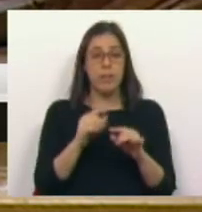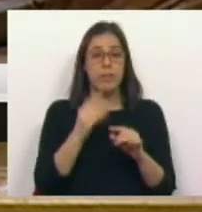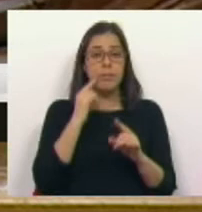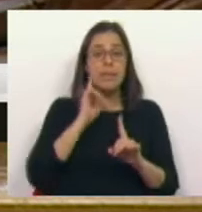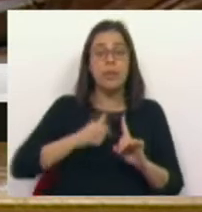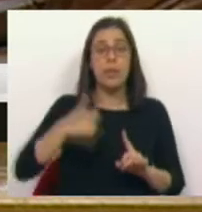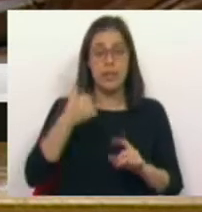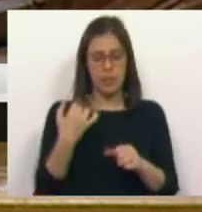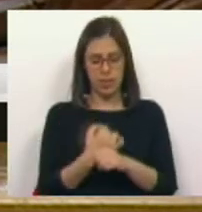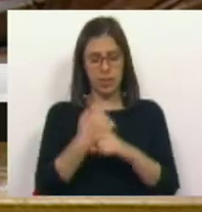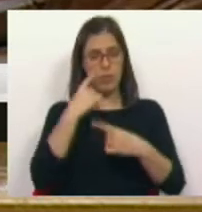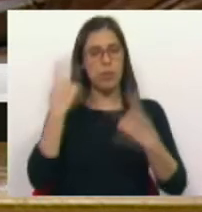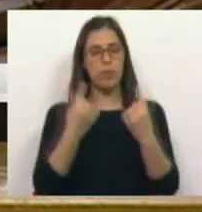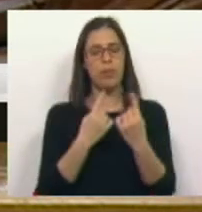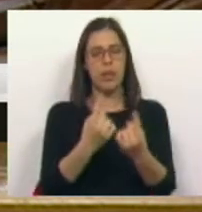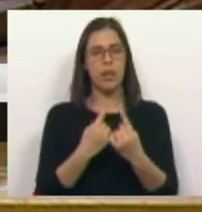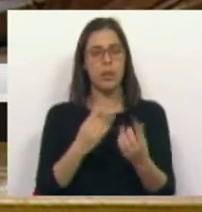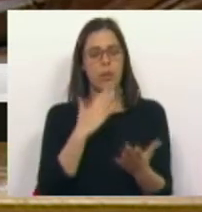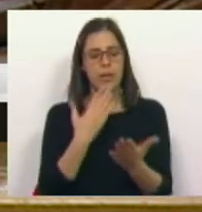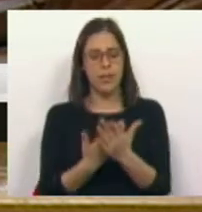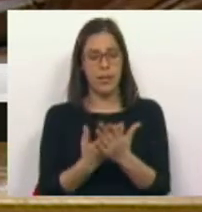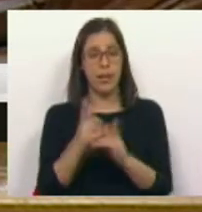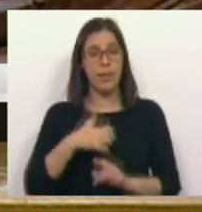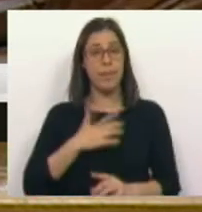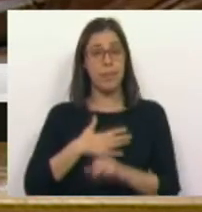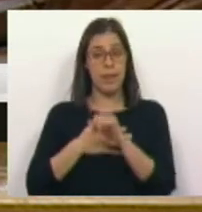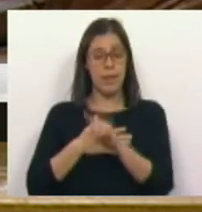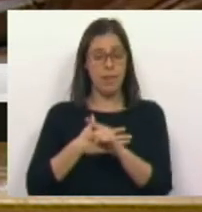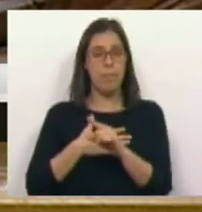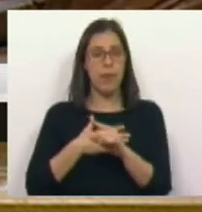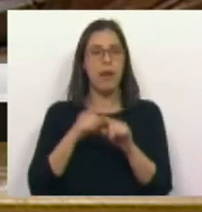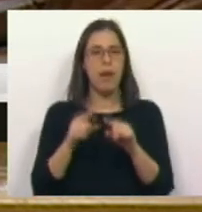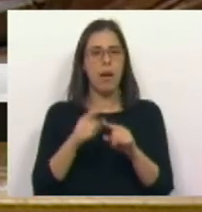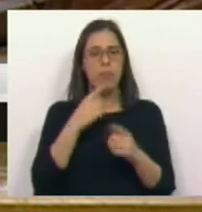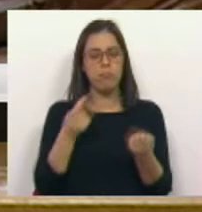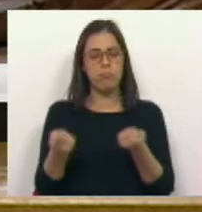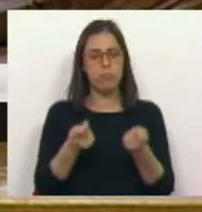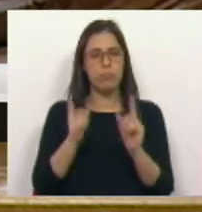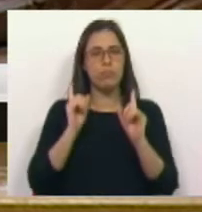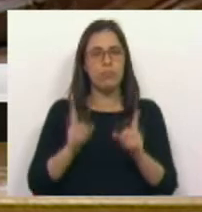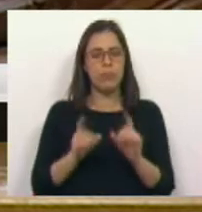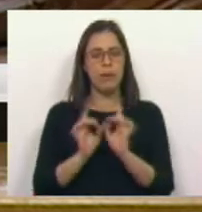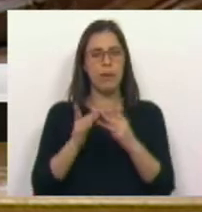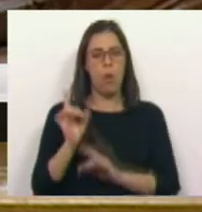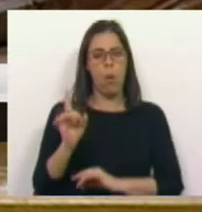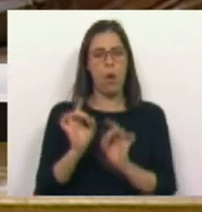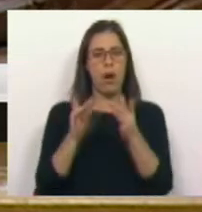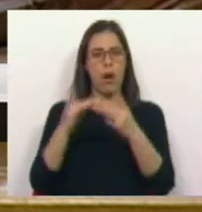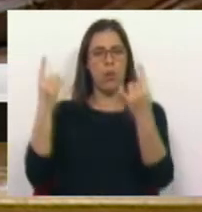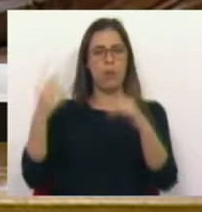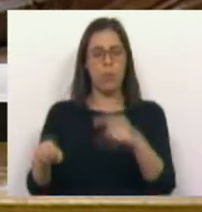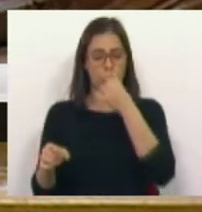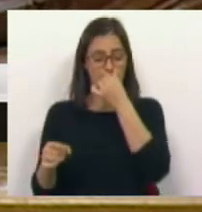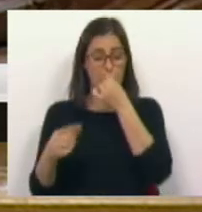característica essencial do serviço público de transporte prestado por aquelas empresas é o facto de se organizar a partir de plataformas